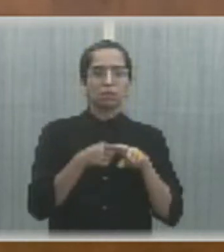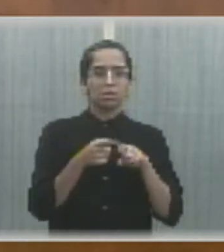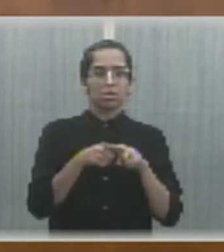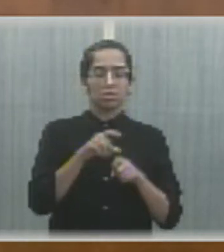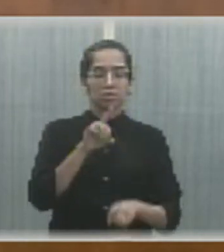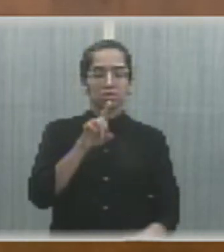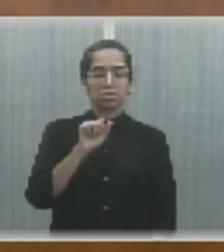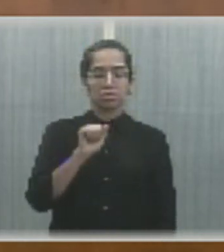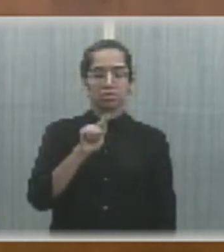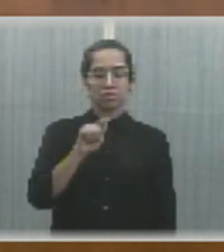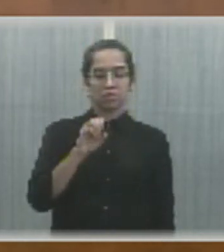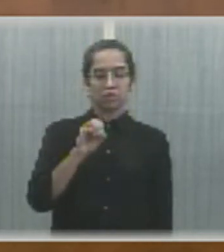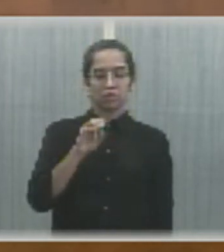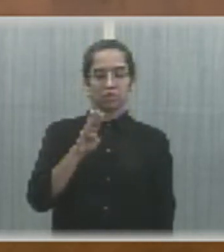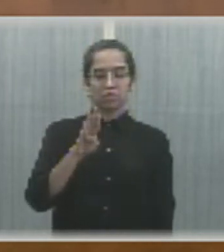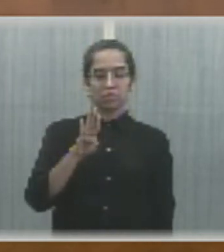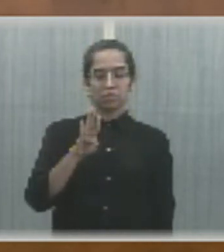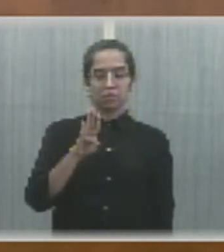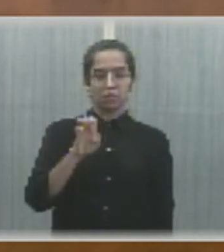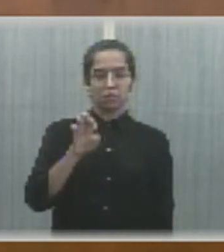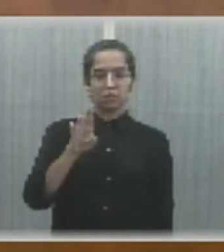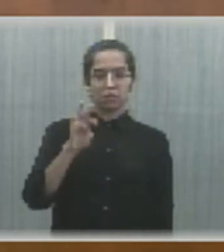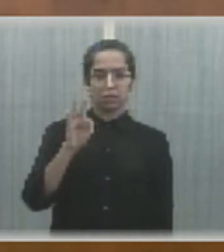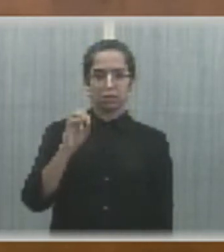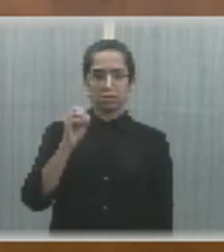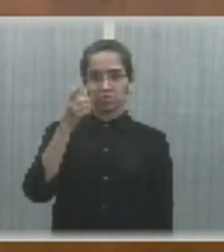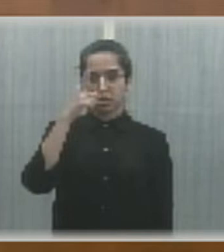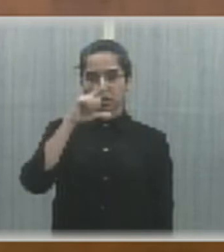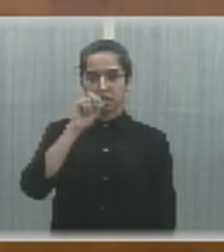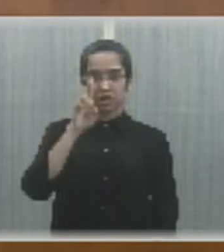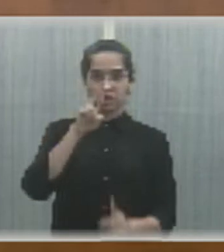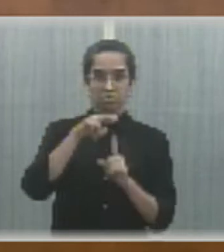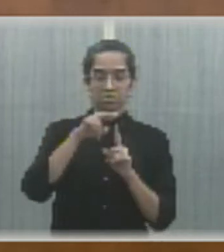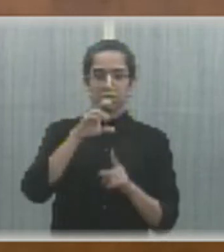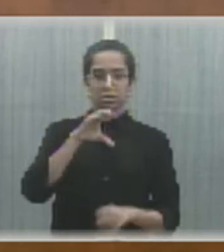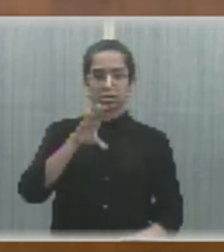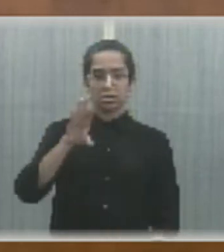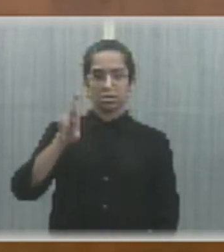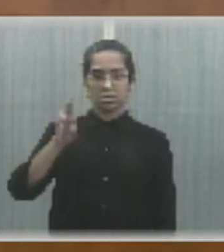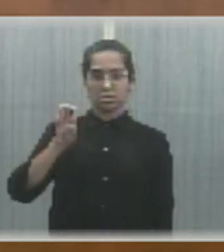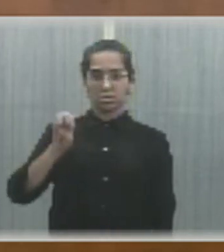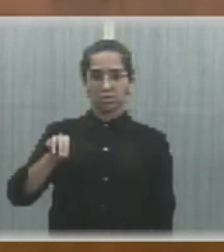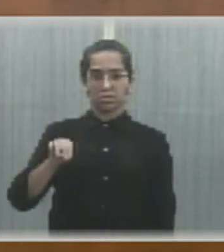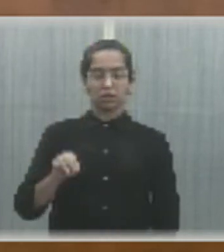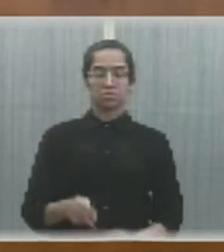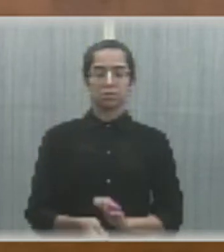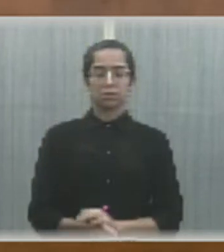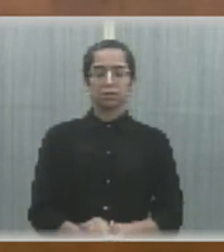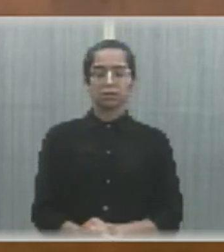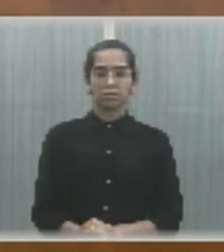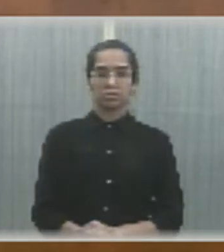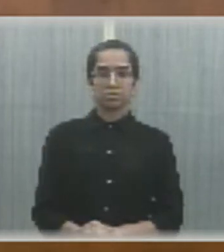para ele, que representava o Conselho, ainda representa o Conselho Regional de Medicina,